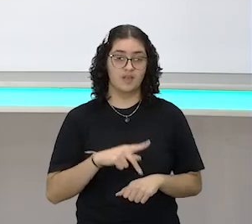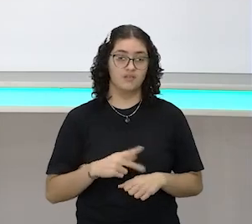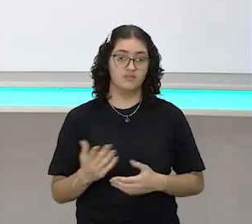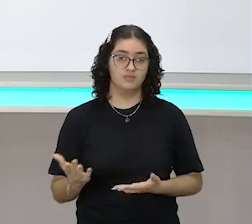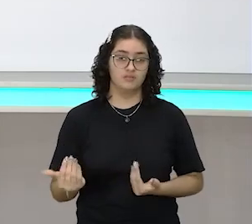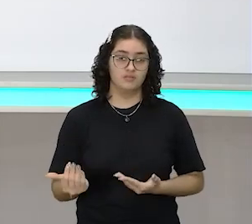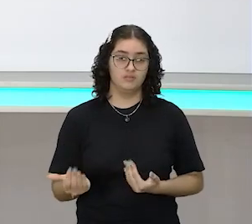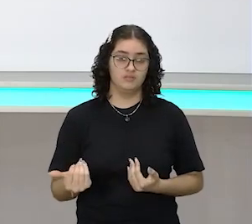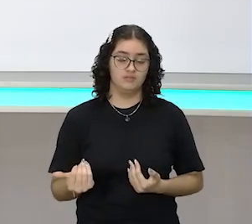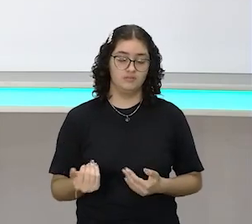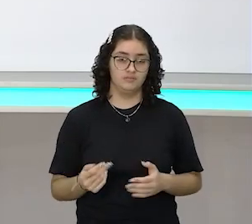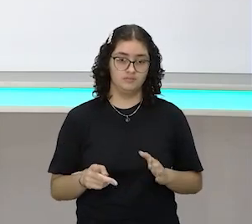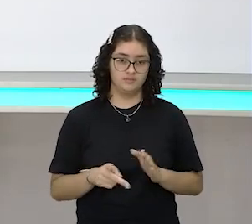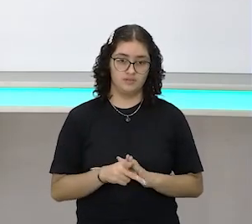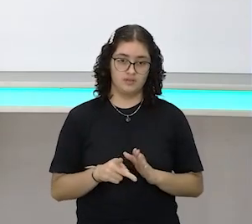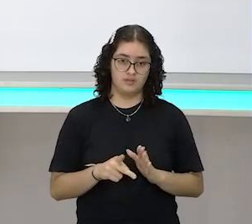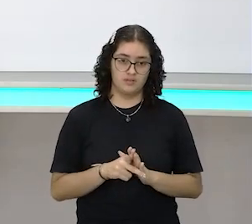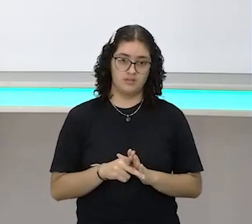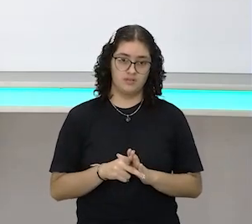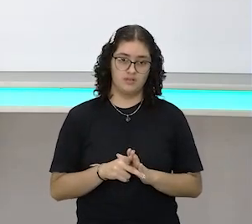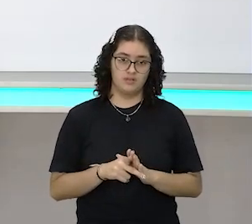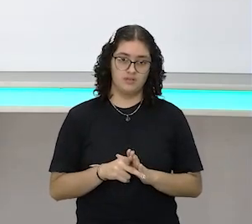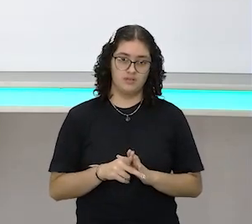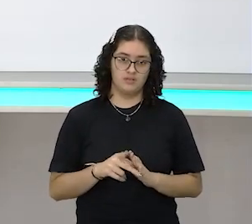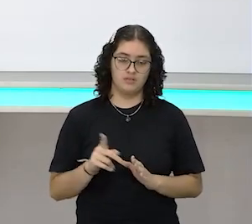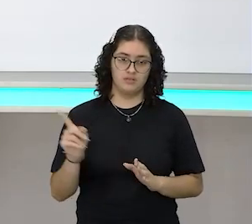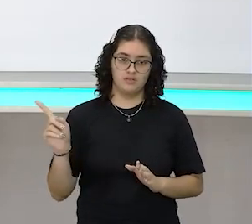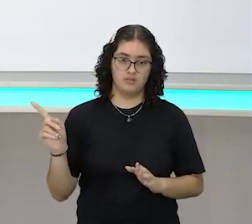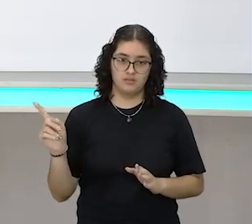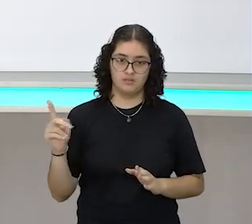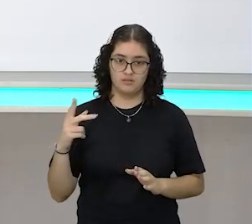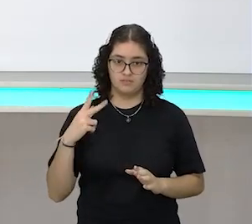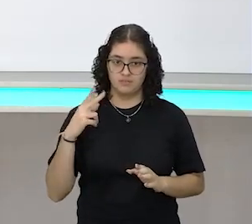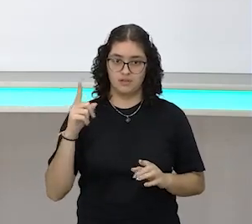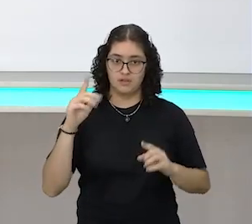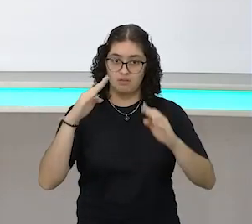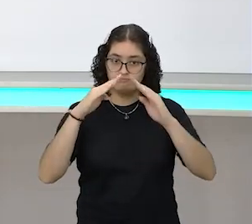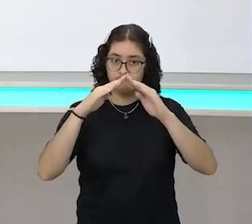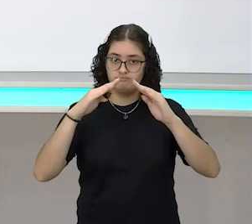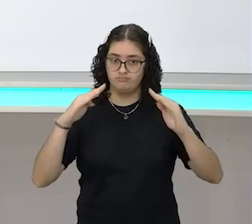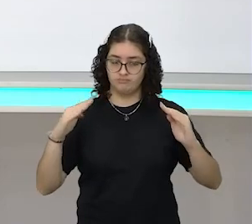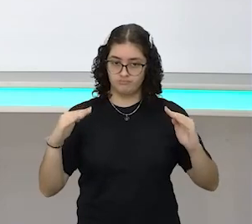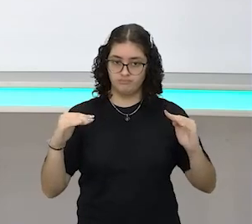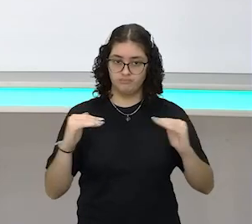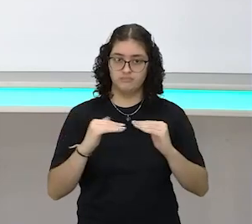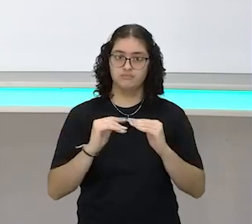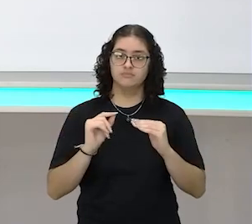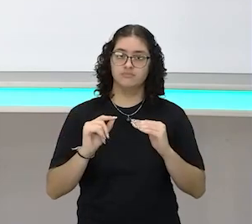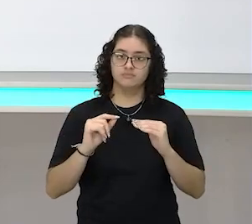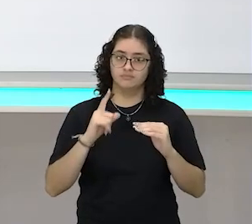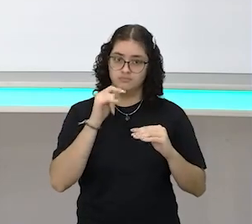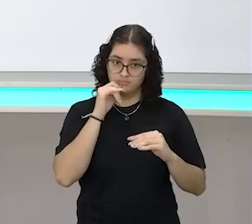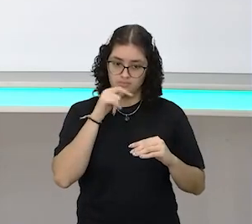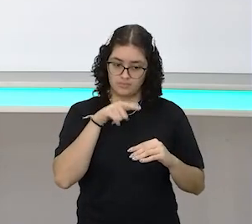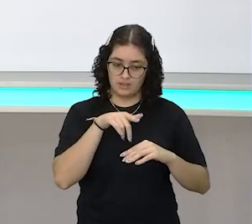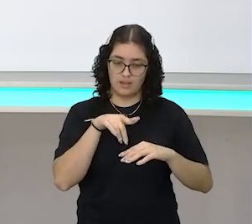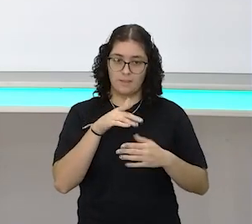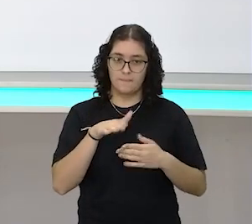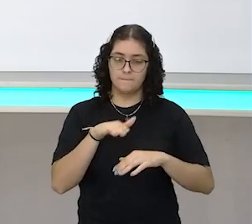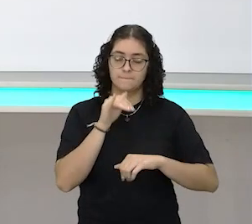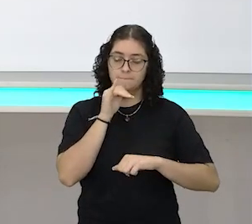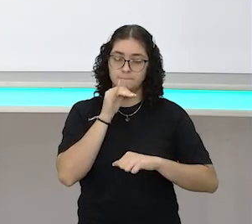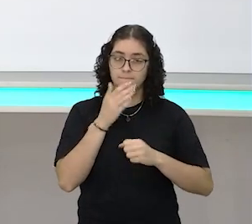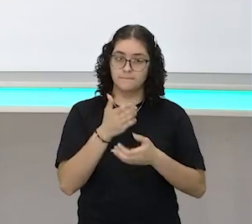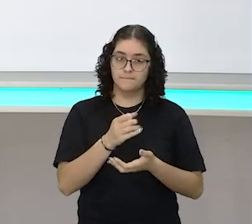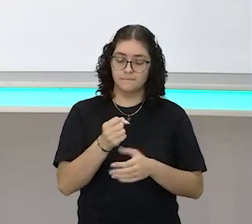A pirâmide etária do Brasil, ela era bem em forma de pirâmide mesmo, né? Ou seja, a parte de baixo, a base